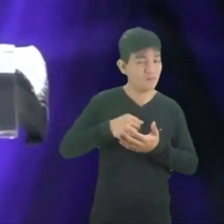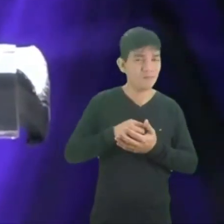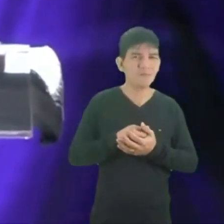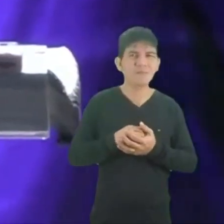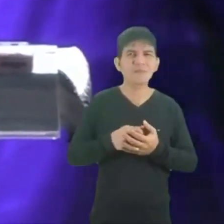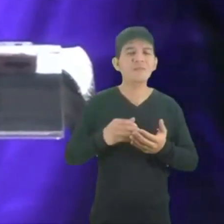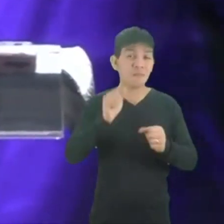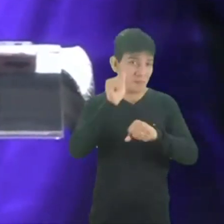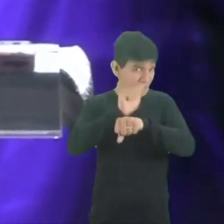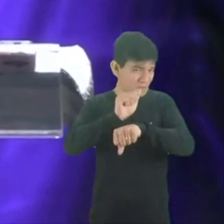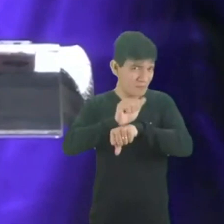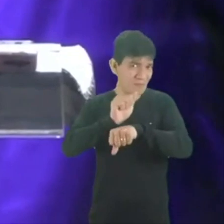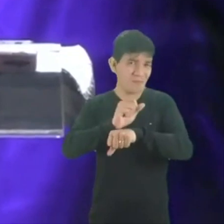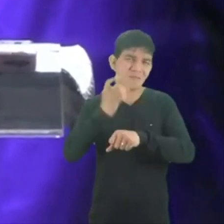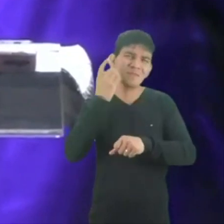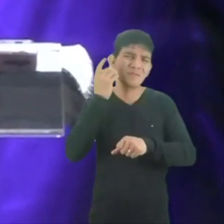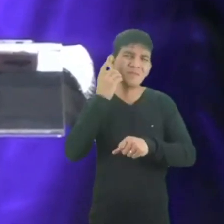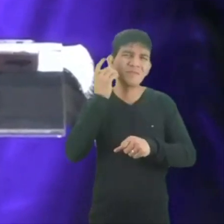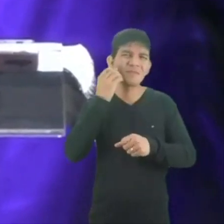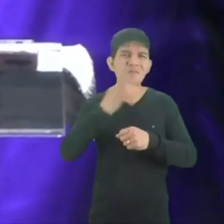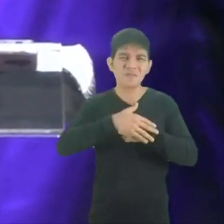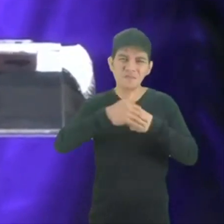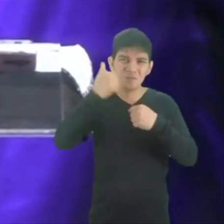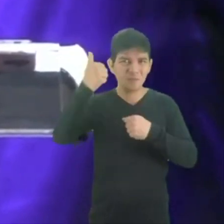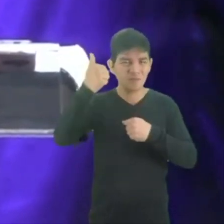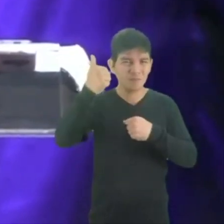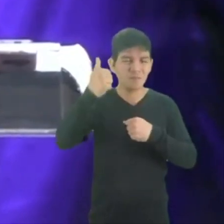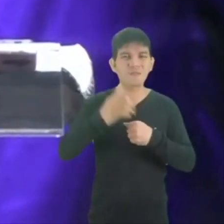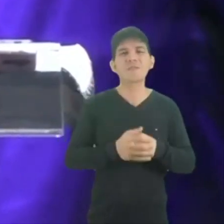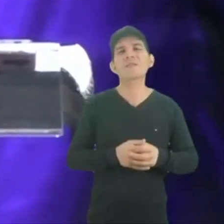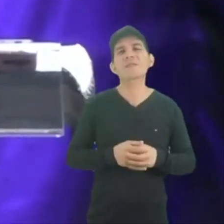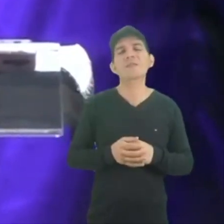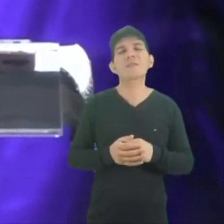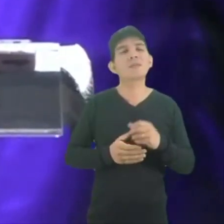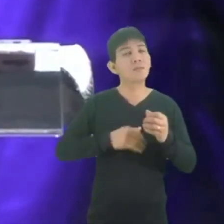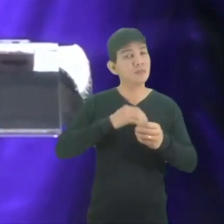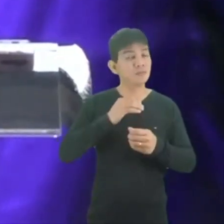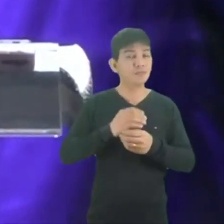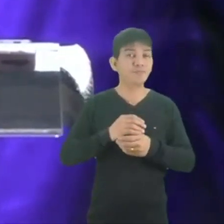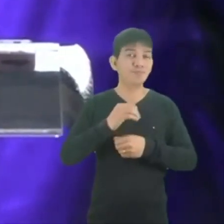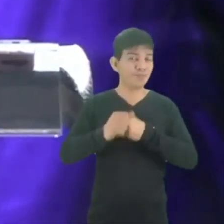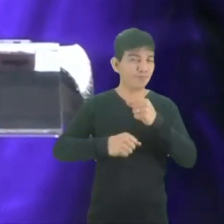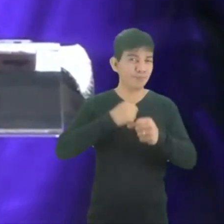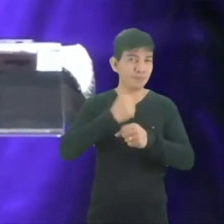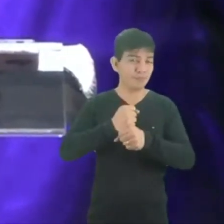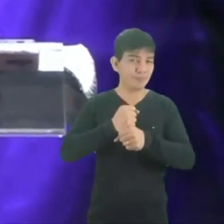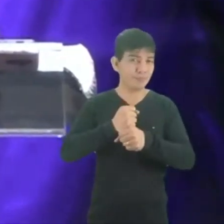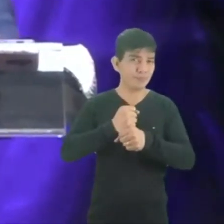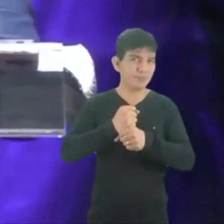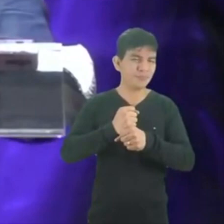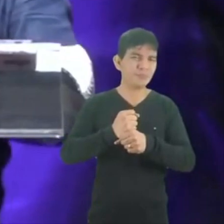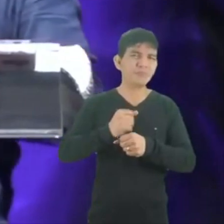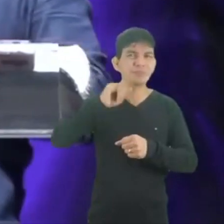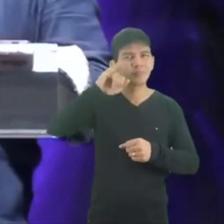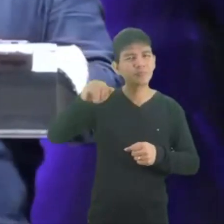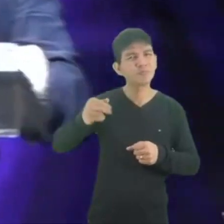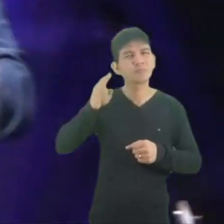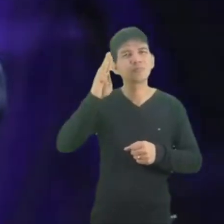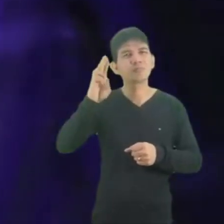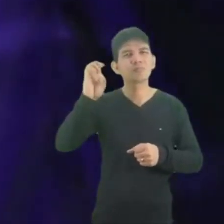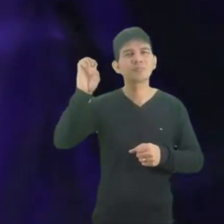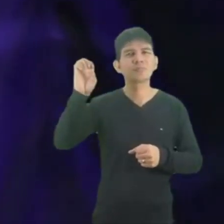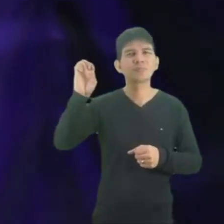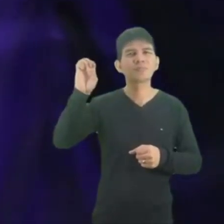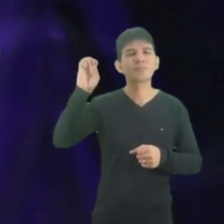Eles esperavam dias melhores. Mas com o passar dos anos, os judeus foram ficando desiludidos, né?